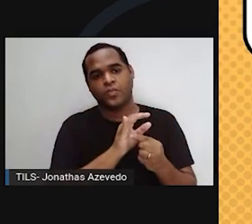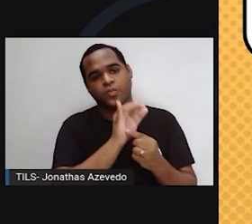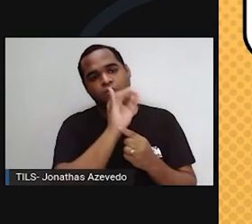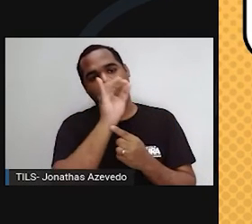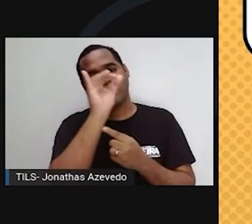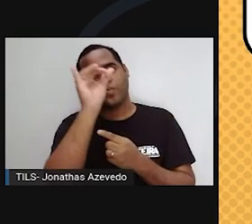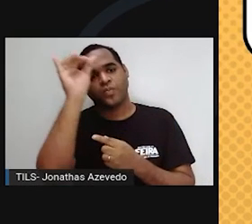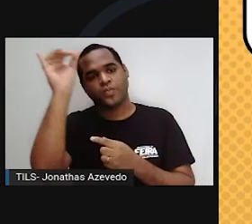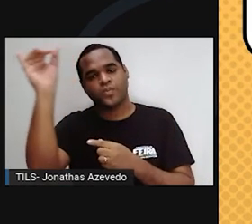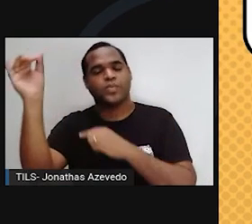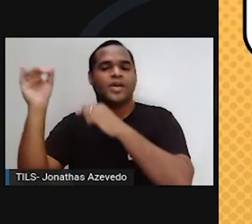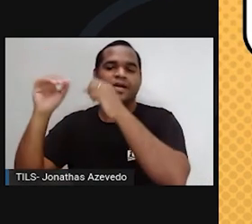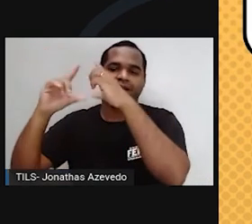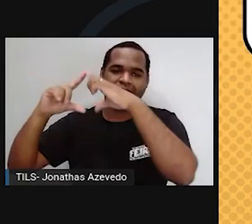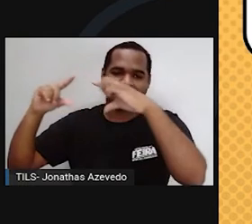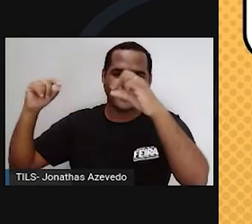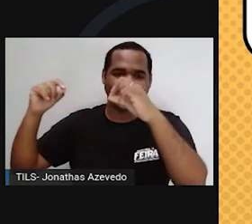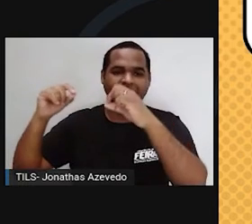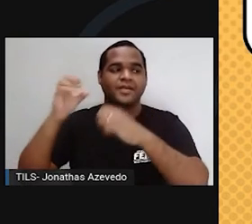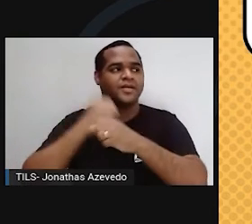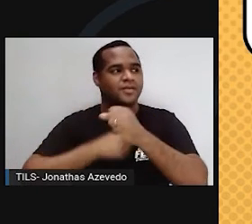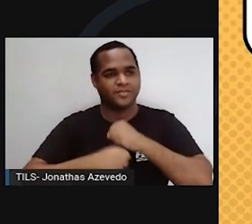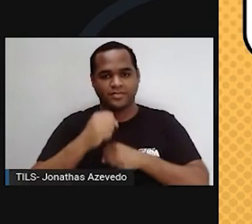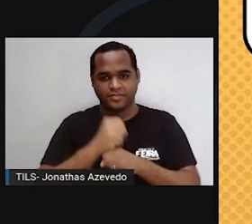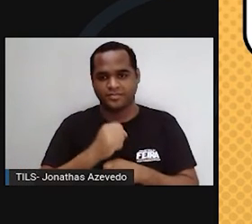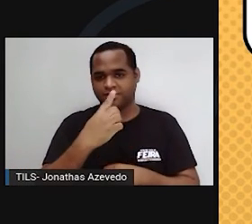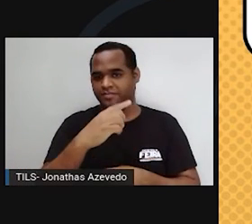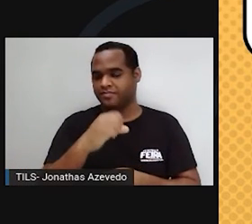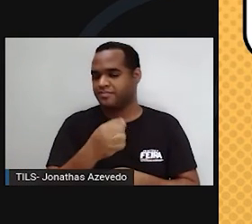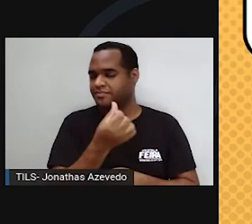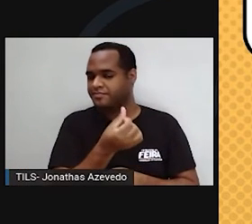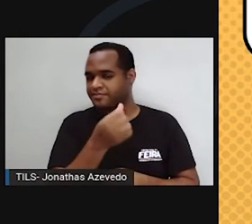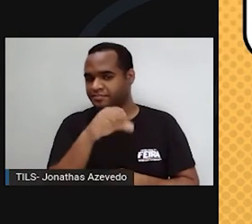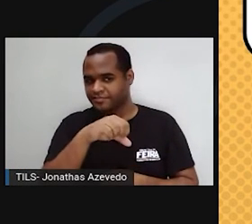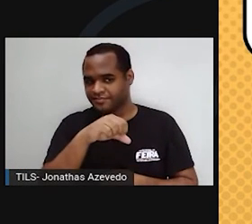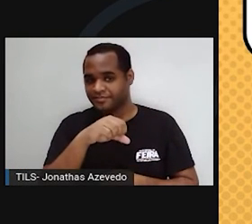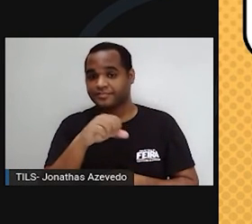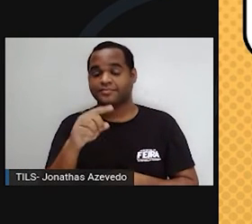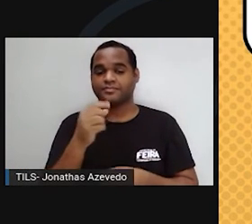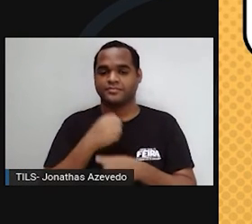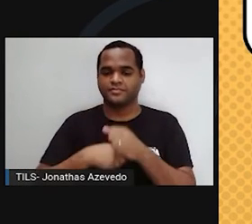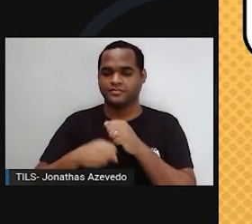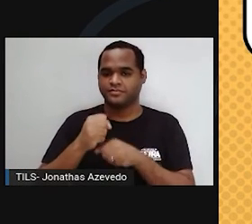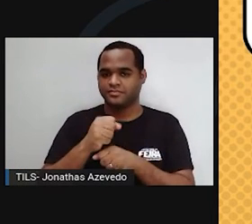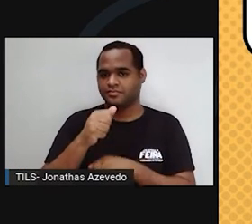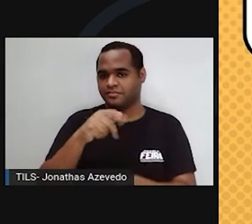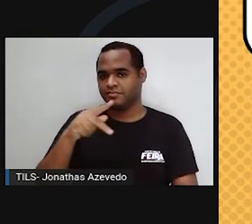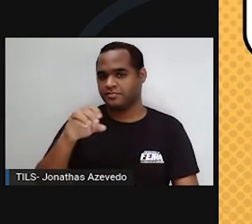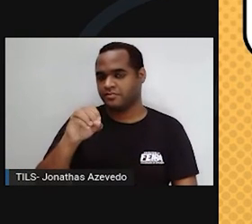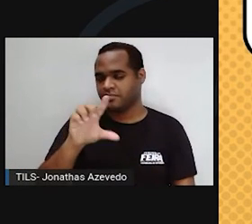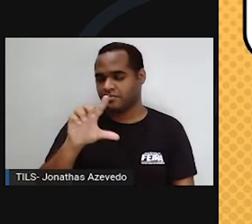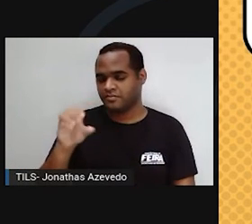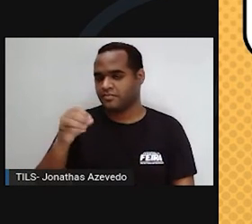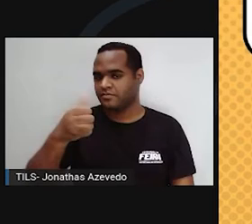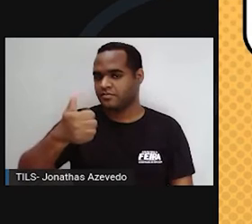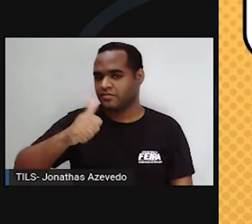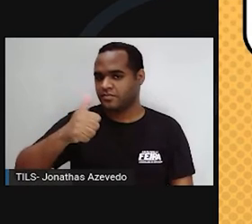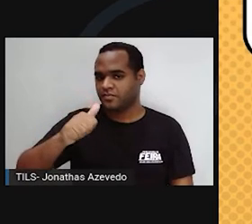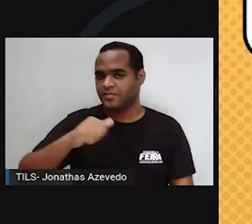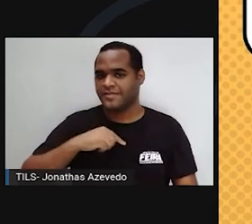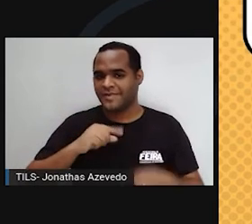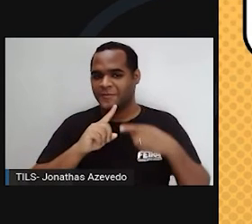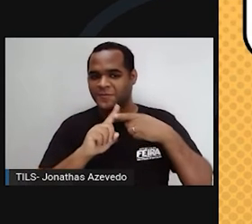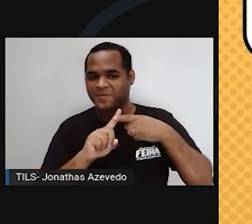E finalmente, em 1969, a Apollo 11, tripulada pelos astronautas